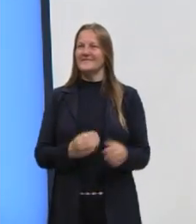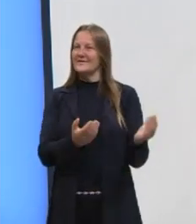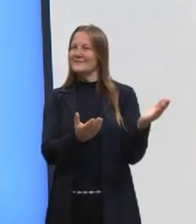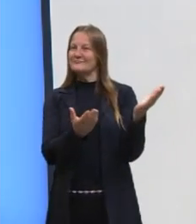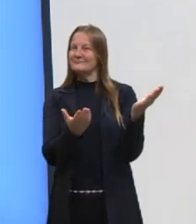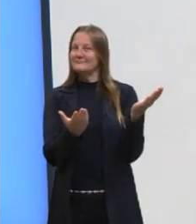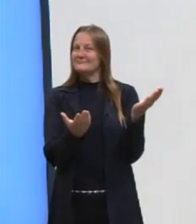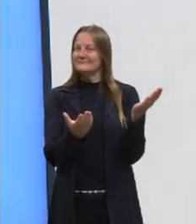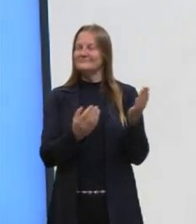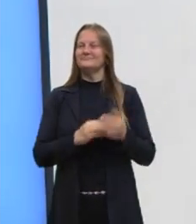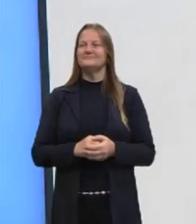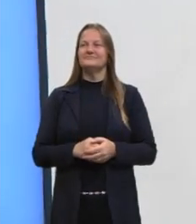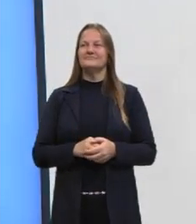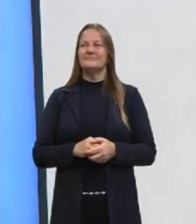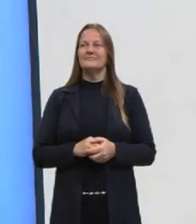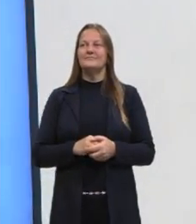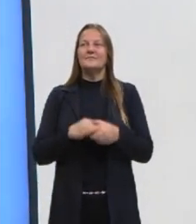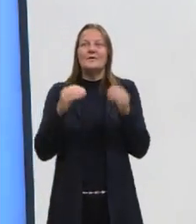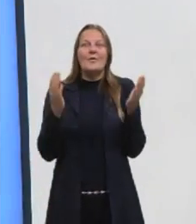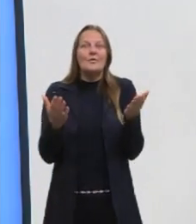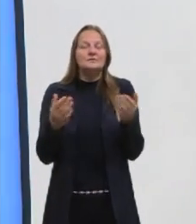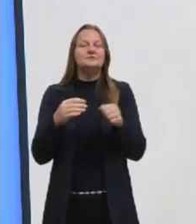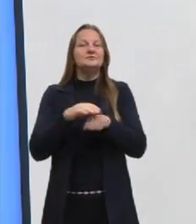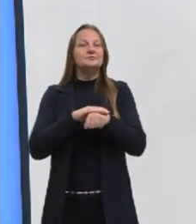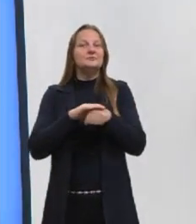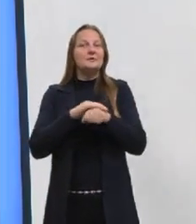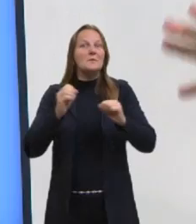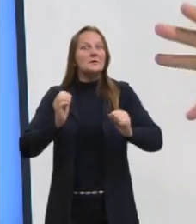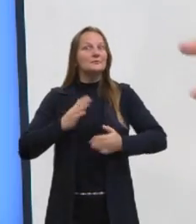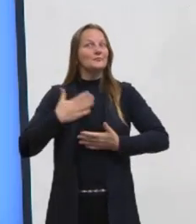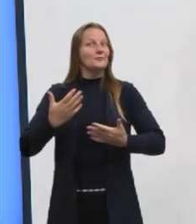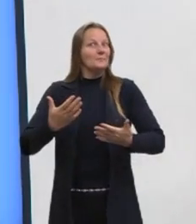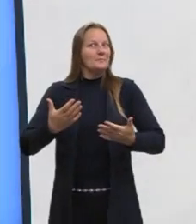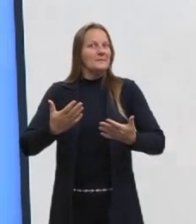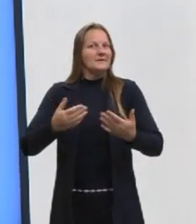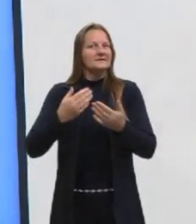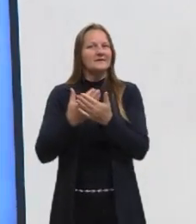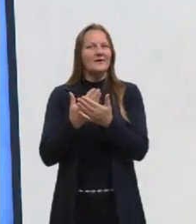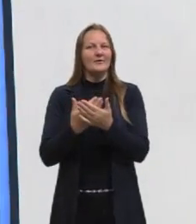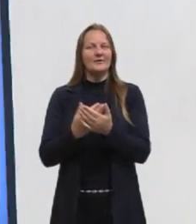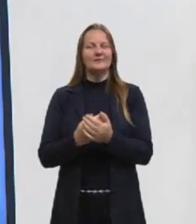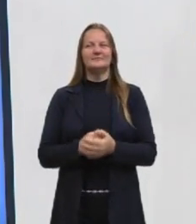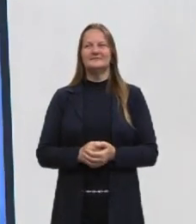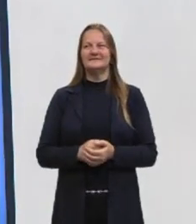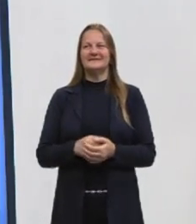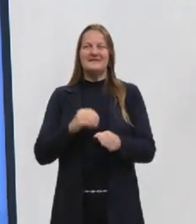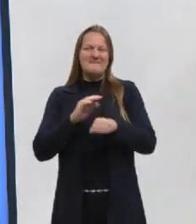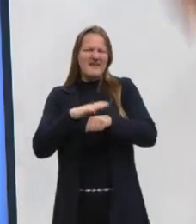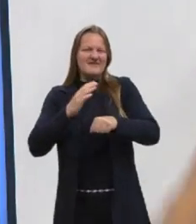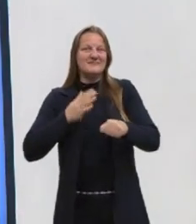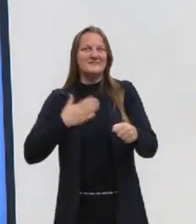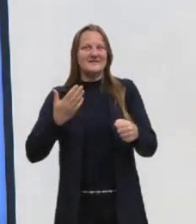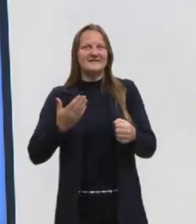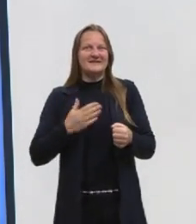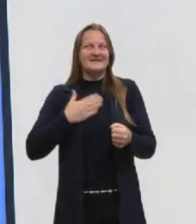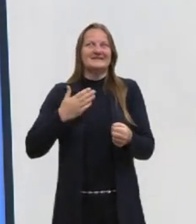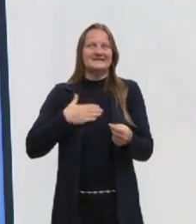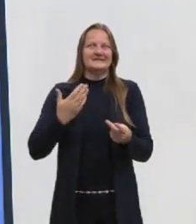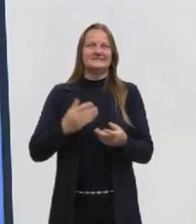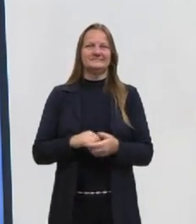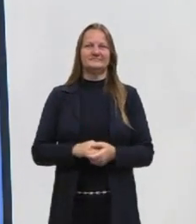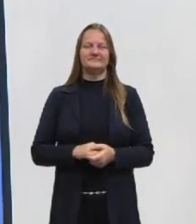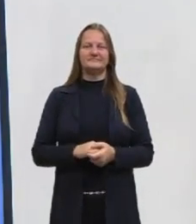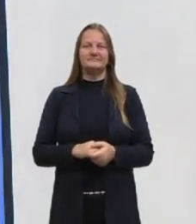deixa eu falar para vocês hoje nós temos uma surpresa para vocês outra surpresa e programa da gente surpresa